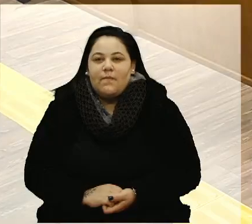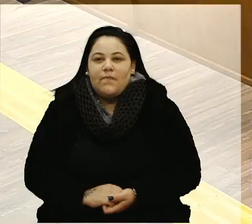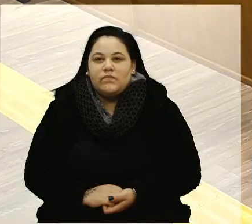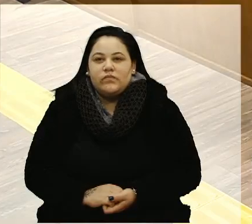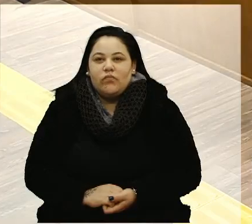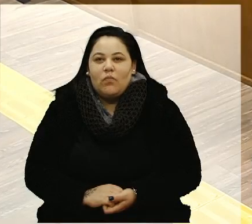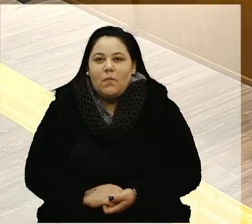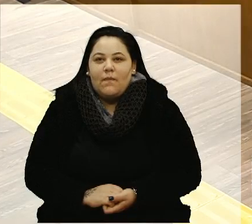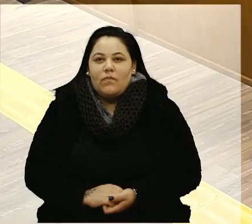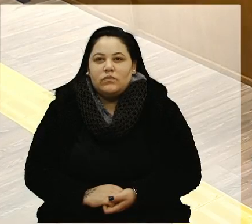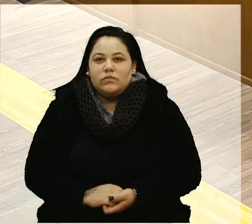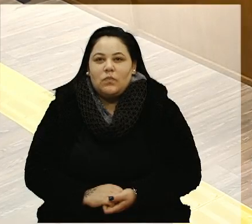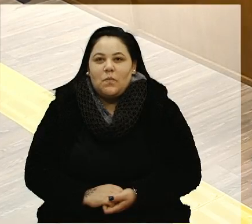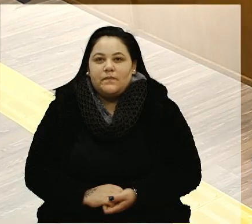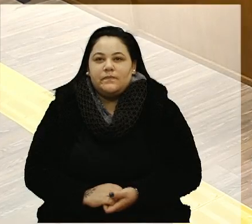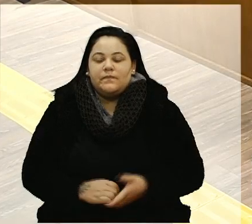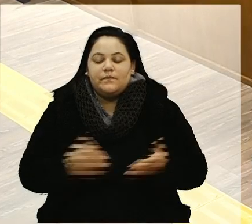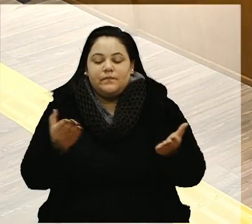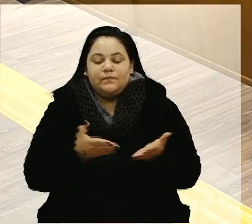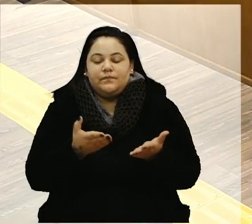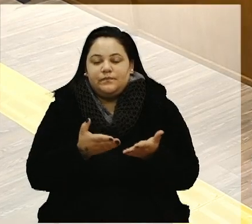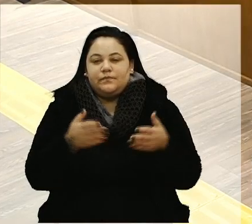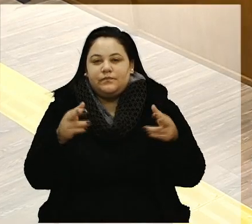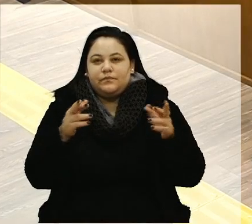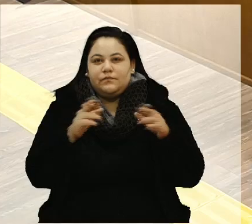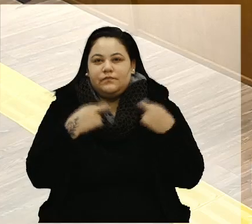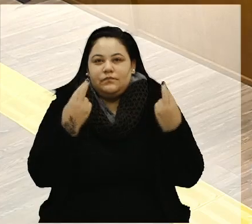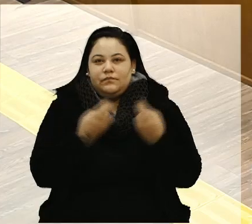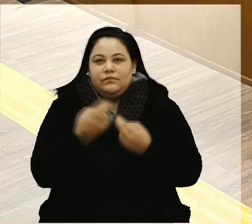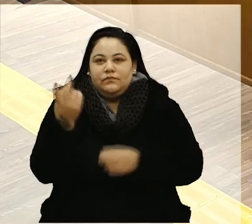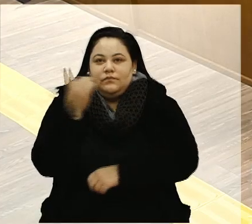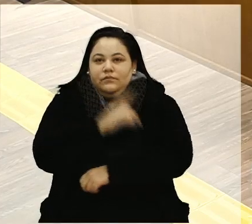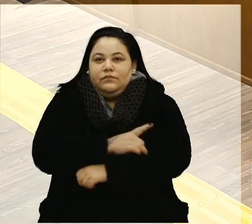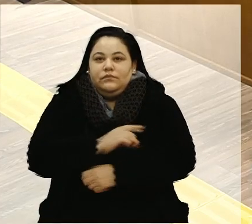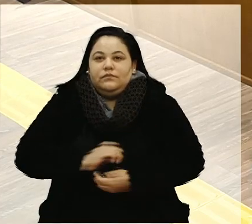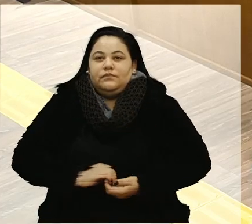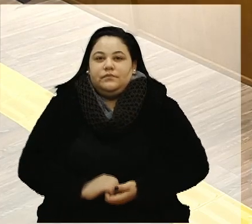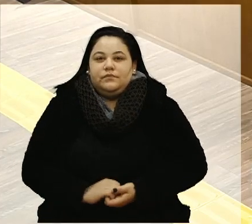Passemos então à ordem do dia.